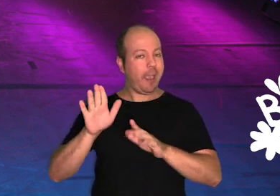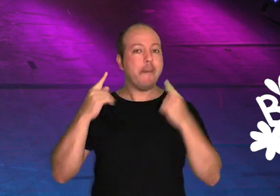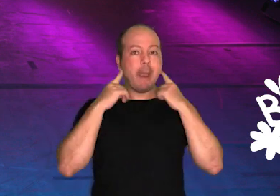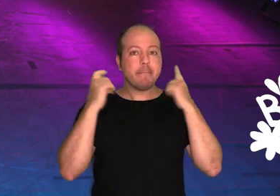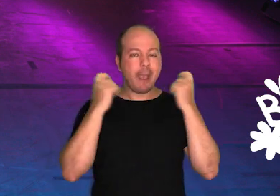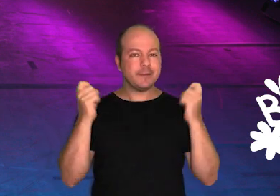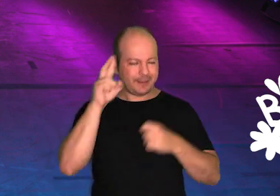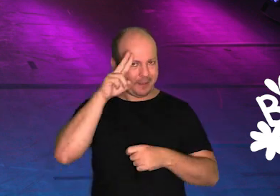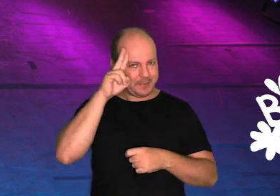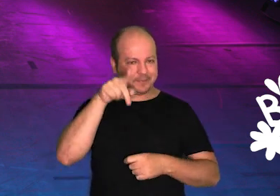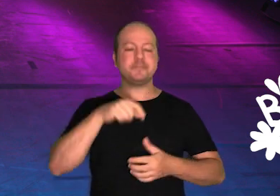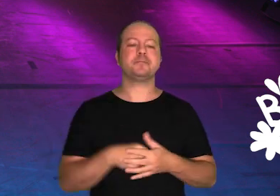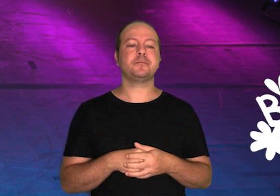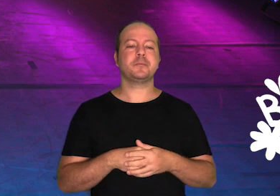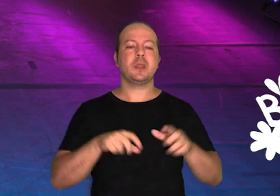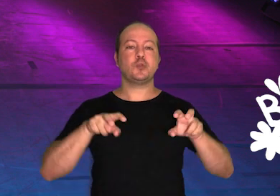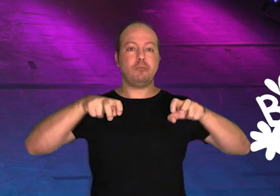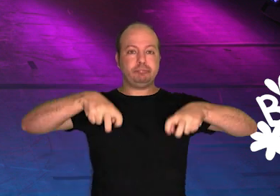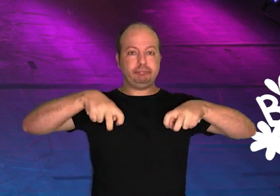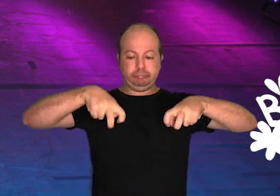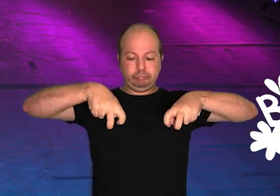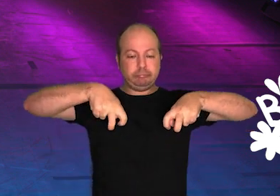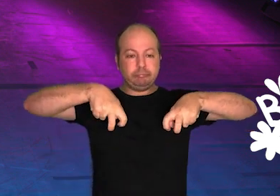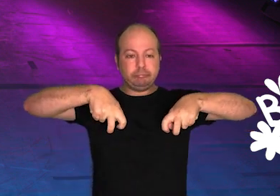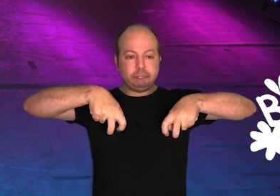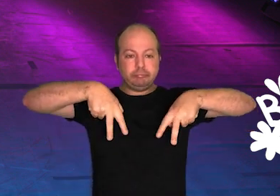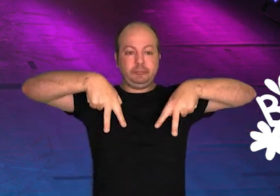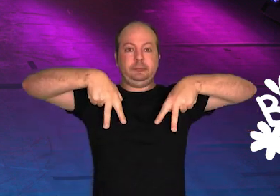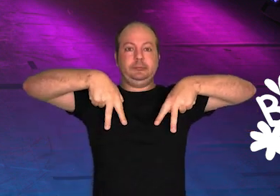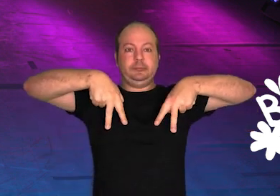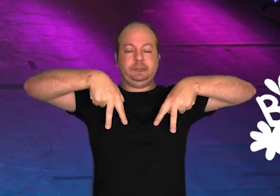onomatopeia. Afrouxa o joelho. Estica.